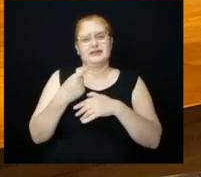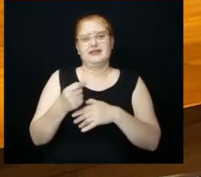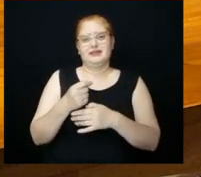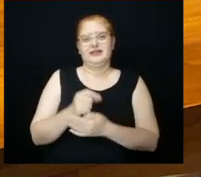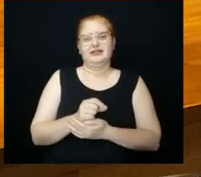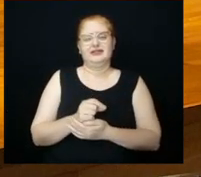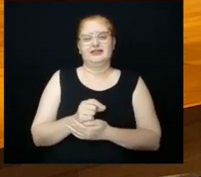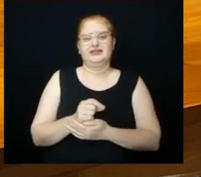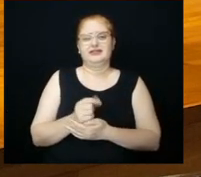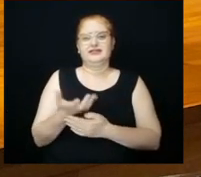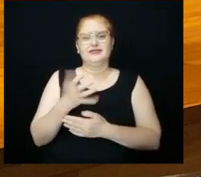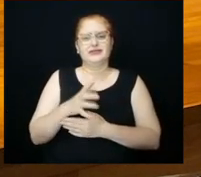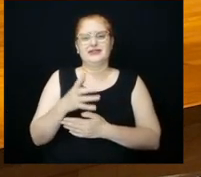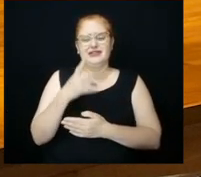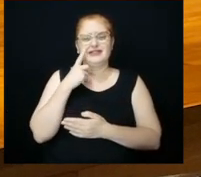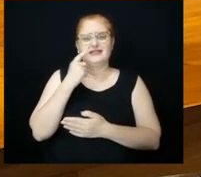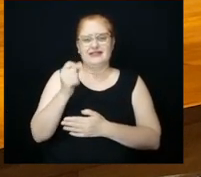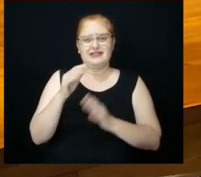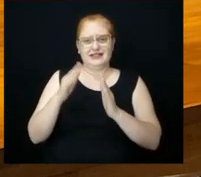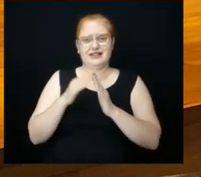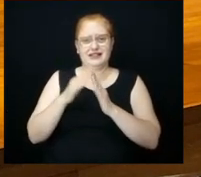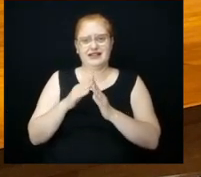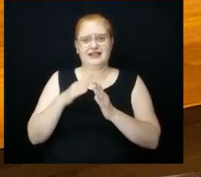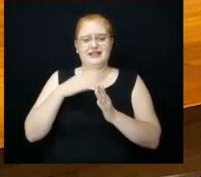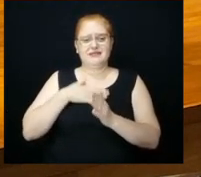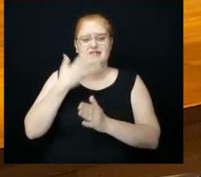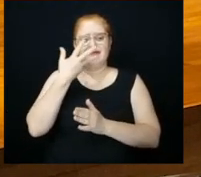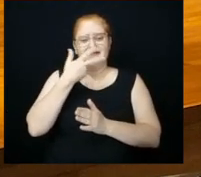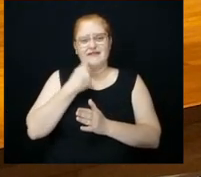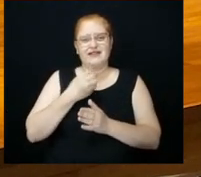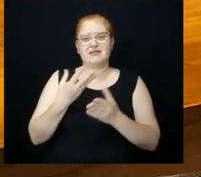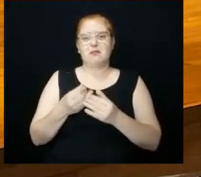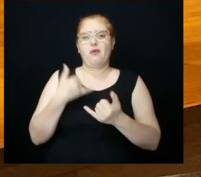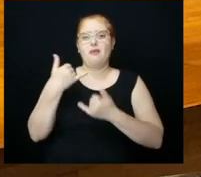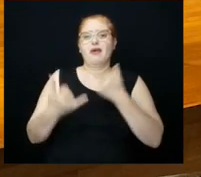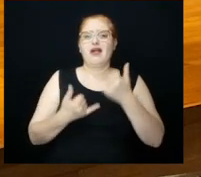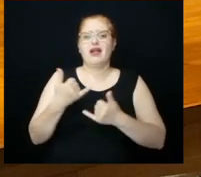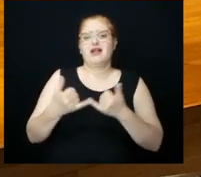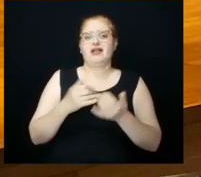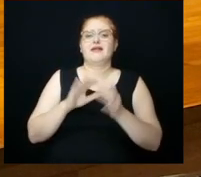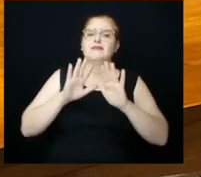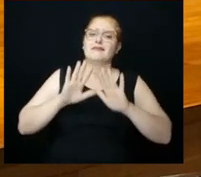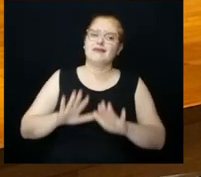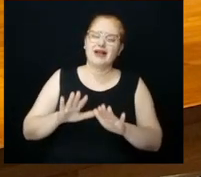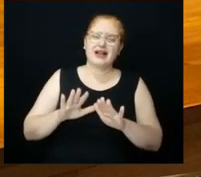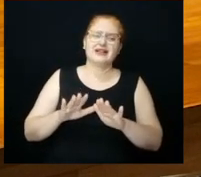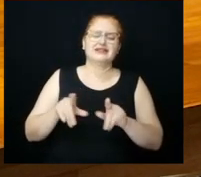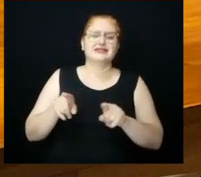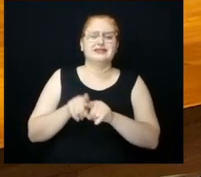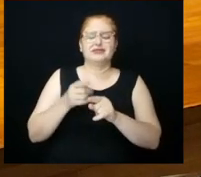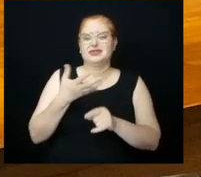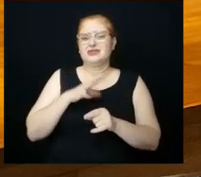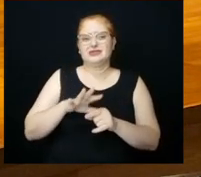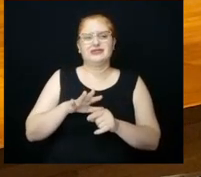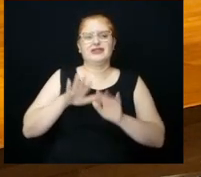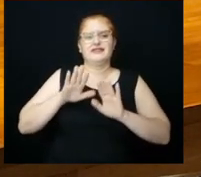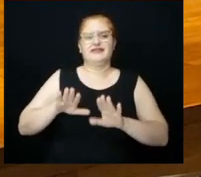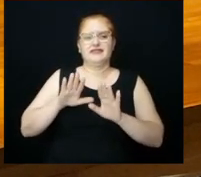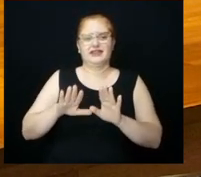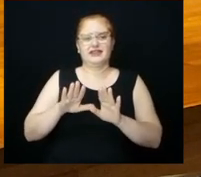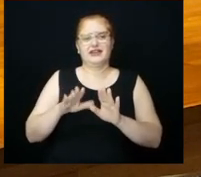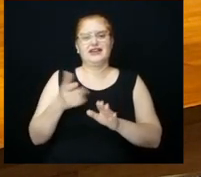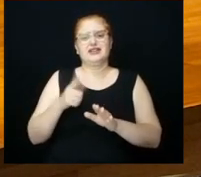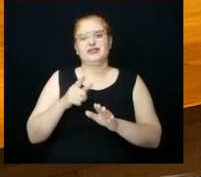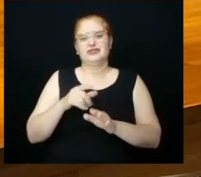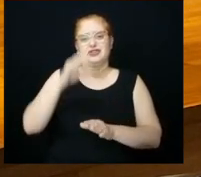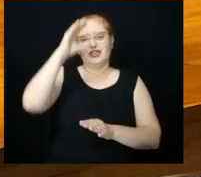Não me apetecia sair dali, de uma das casas da minha infância de tantas brincadeiras. Mas não me apetecia estar ali sem a tia Rosa e